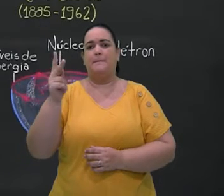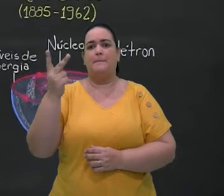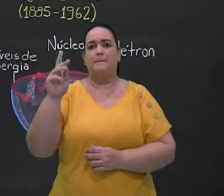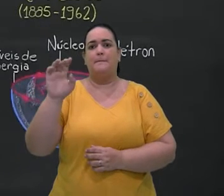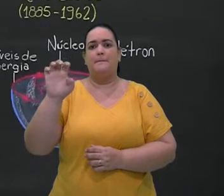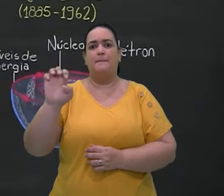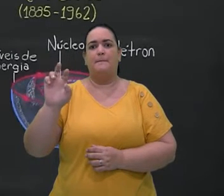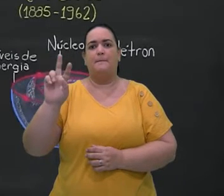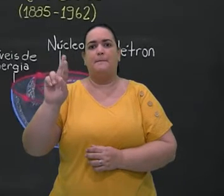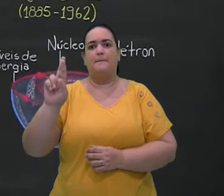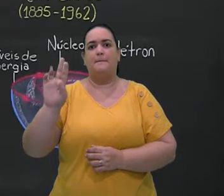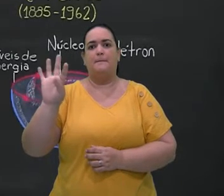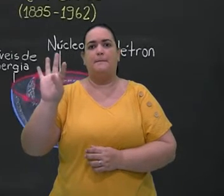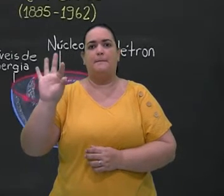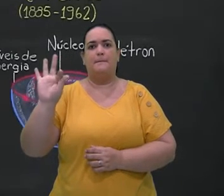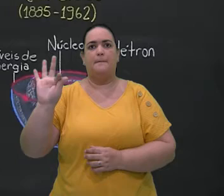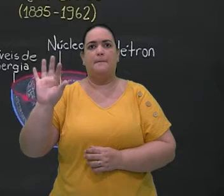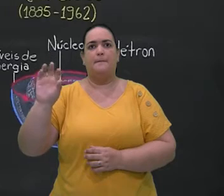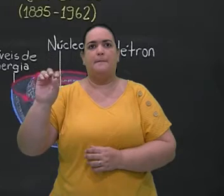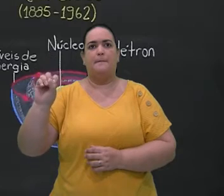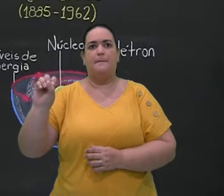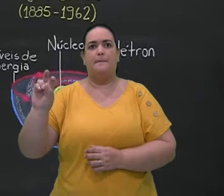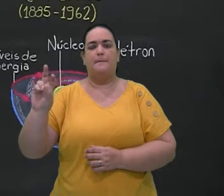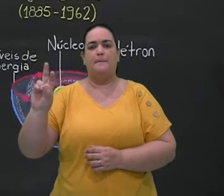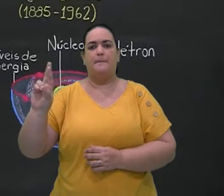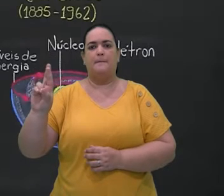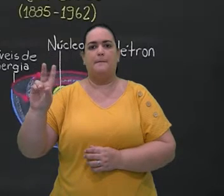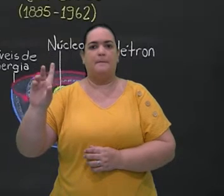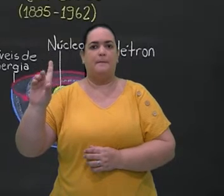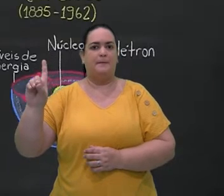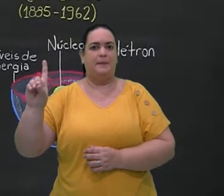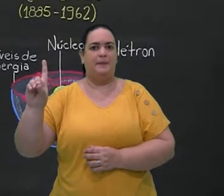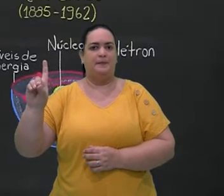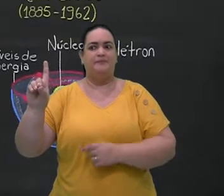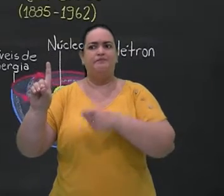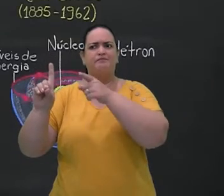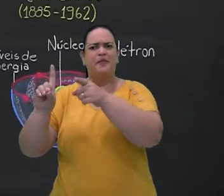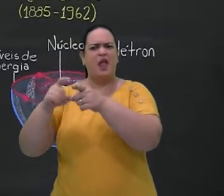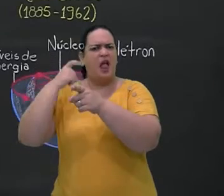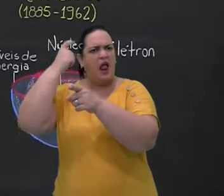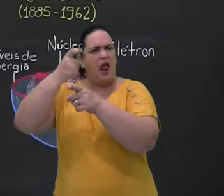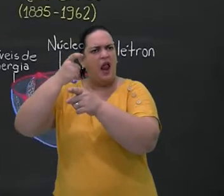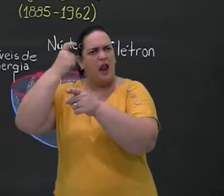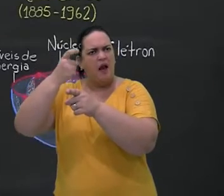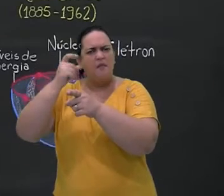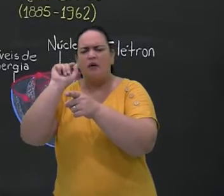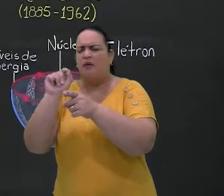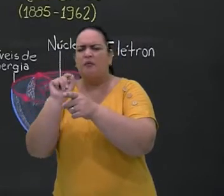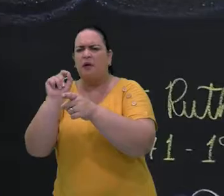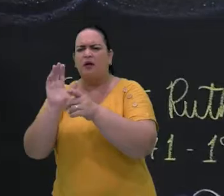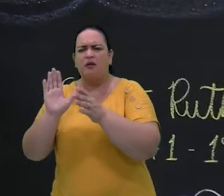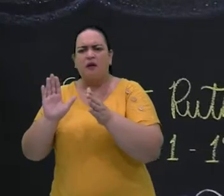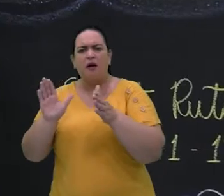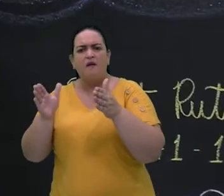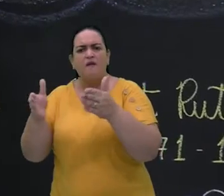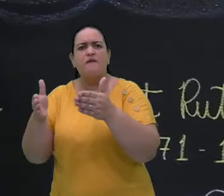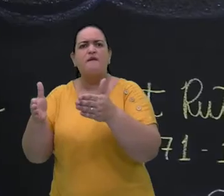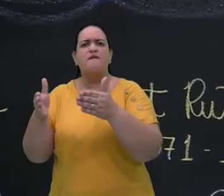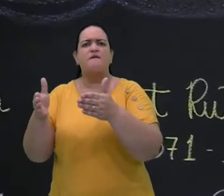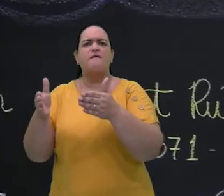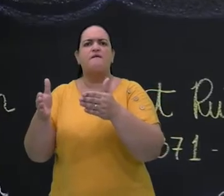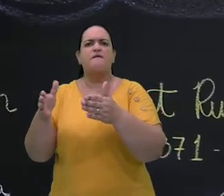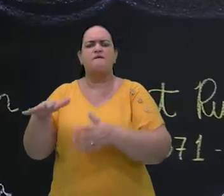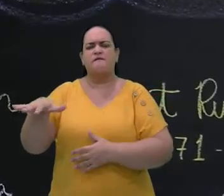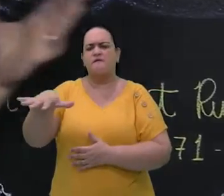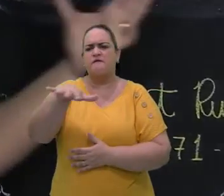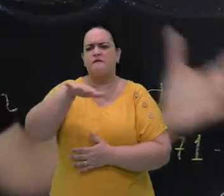De novo, Rutherford, em momento algum, assim como Thomson, estava preocupado em saber o que era o átomo. Na época dele, em